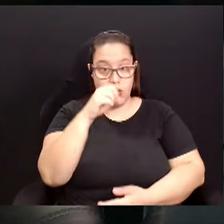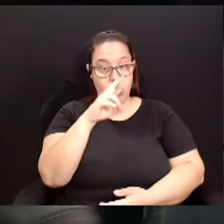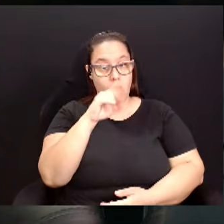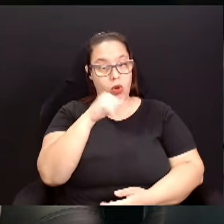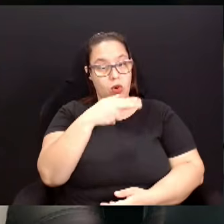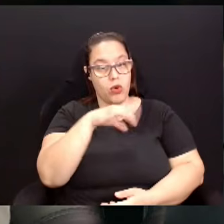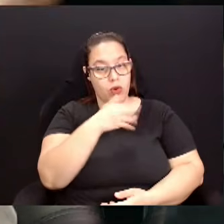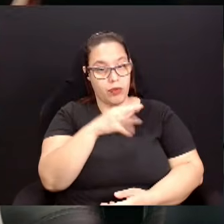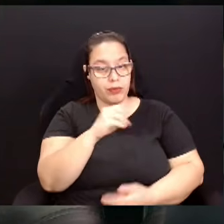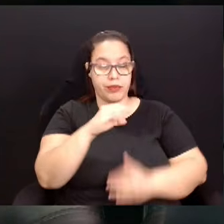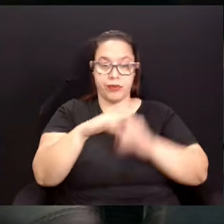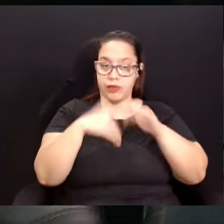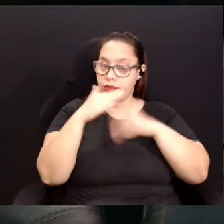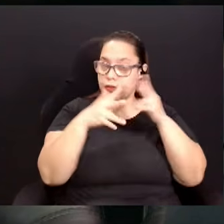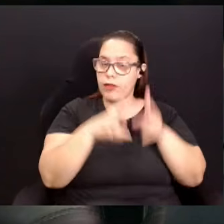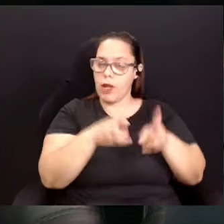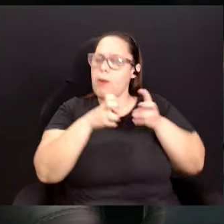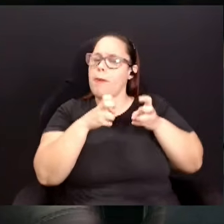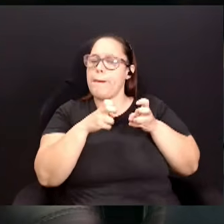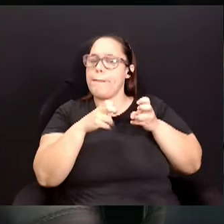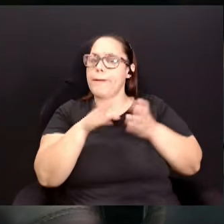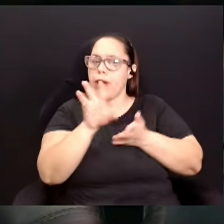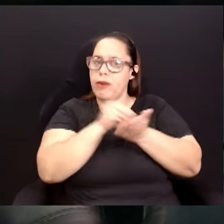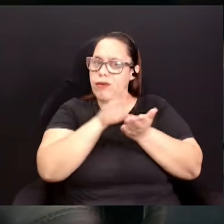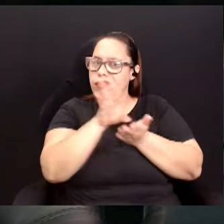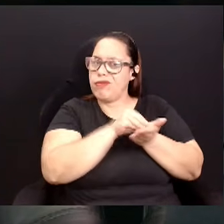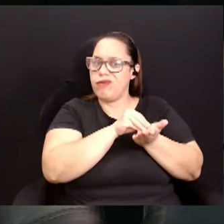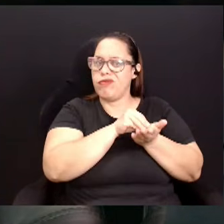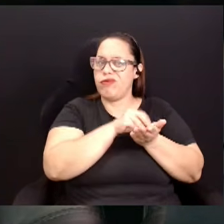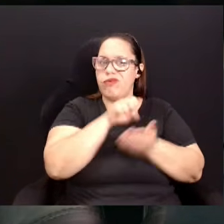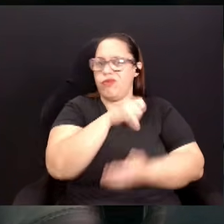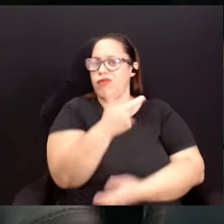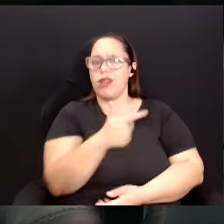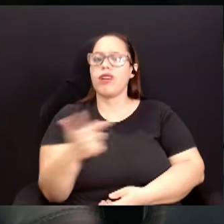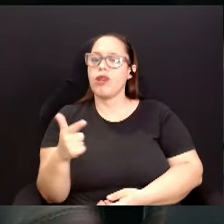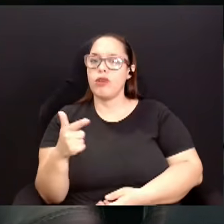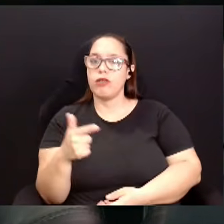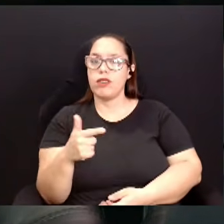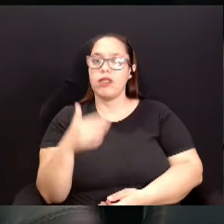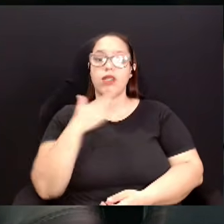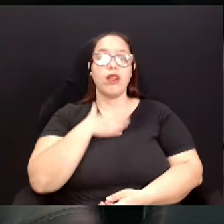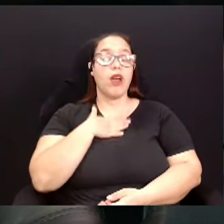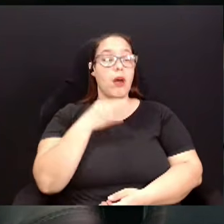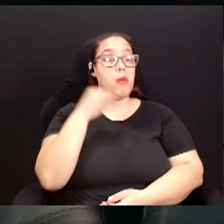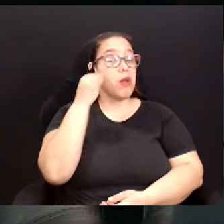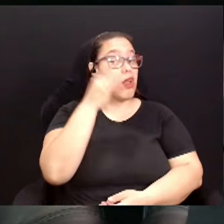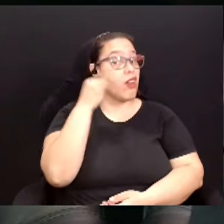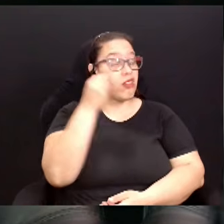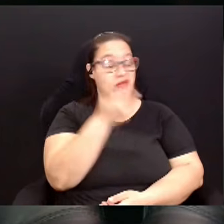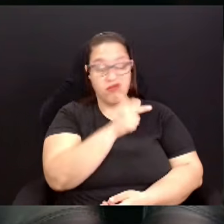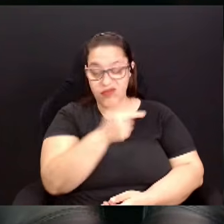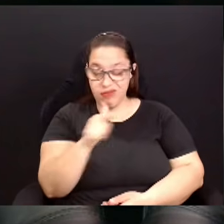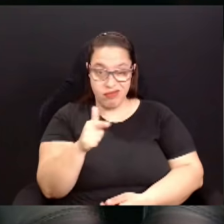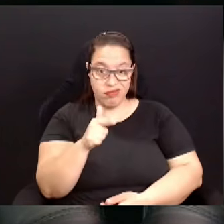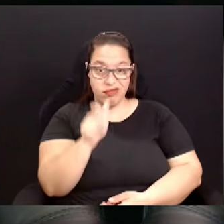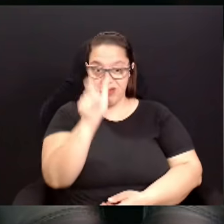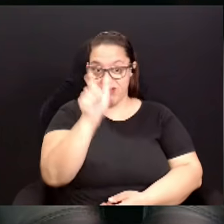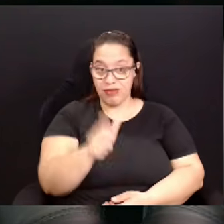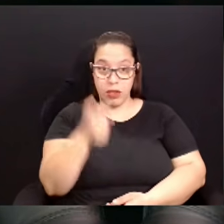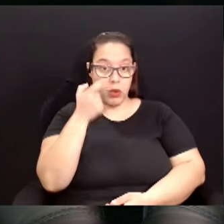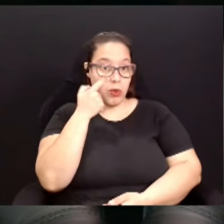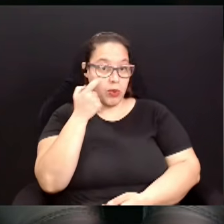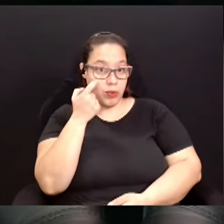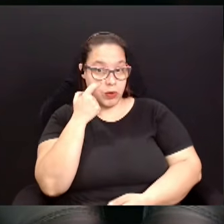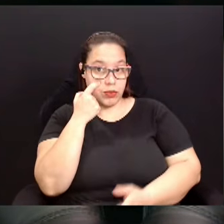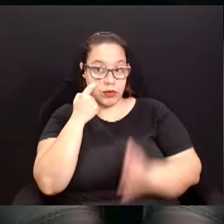essa percepção através de modelo. Se eu não tenho a minha experiência, eu não tenho alguém para ver, para ser a